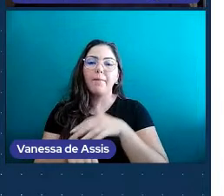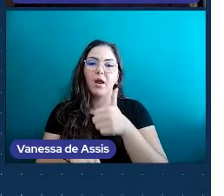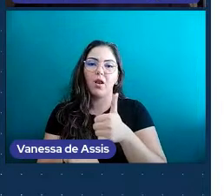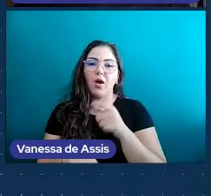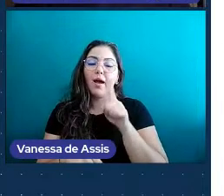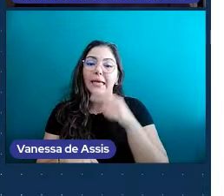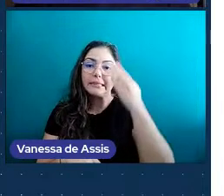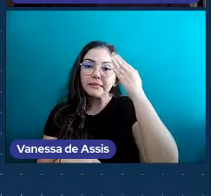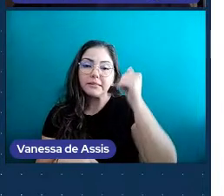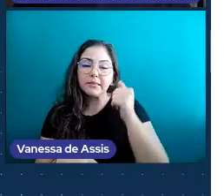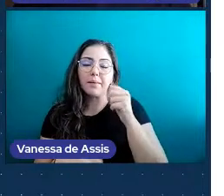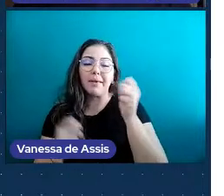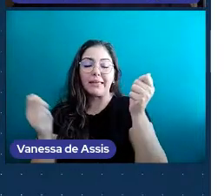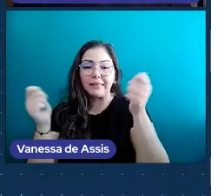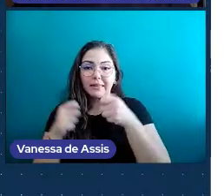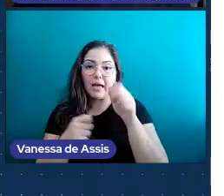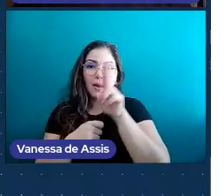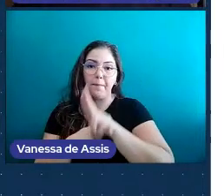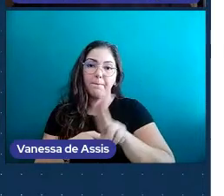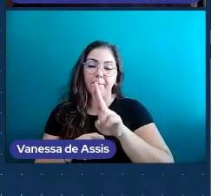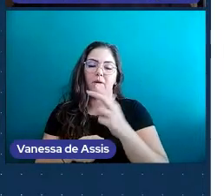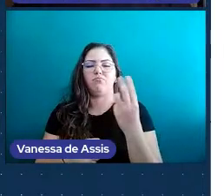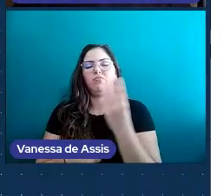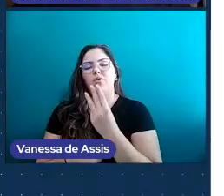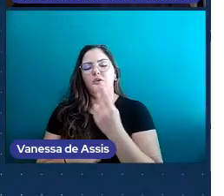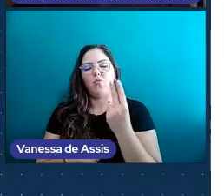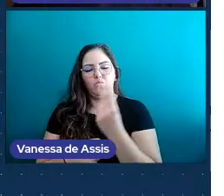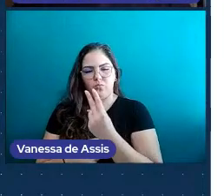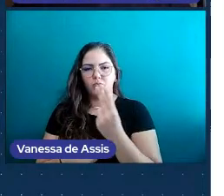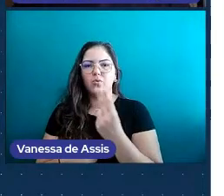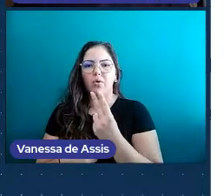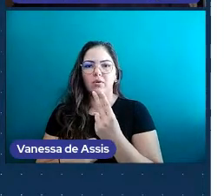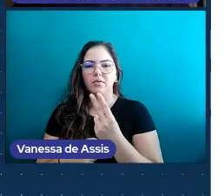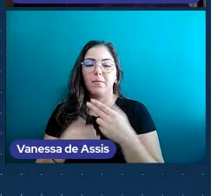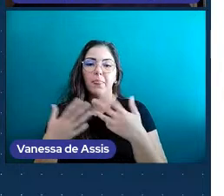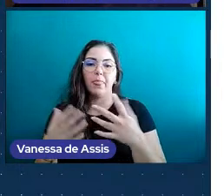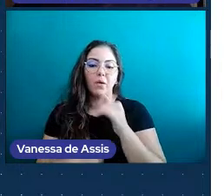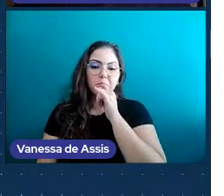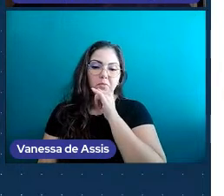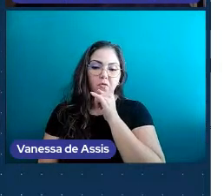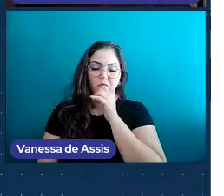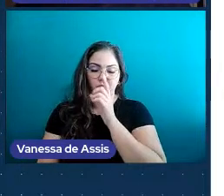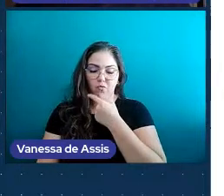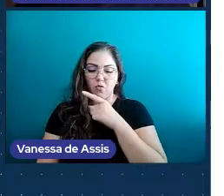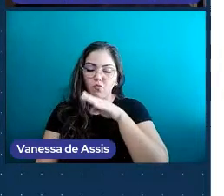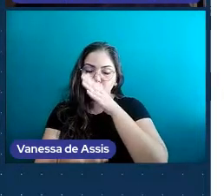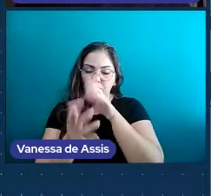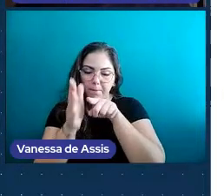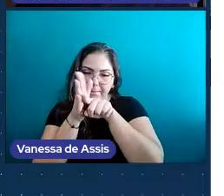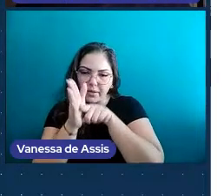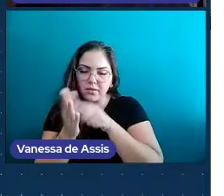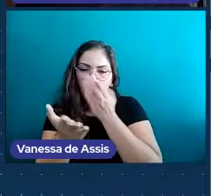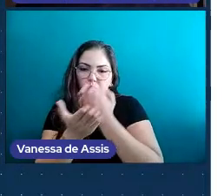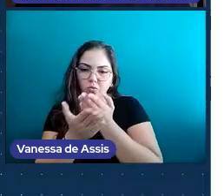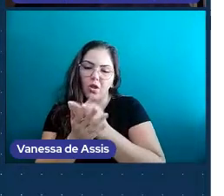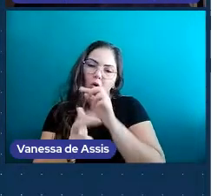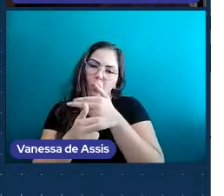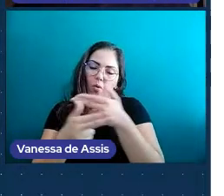de pesquisa, inclusive, em que para estudar um fenômeno eu vou recorrer tanto à abordagem quantitativa quanto qualitativa